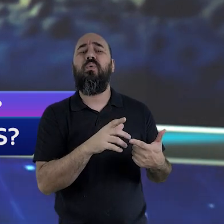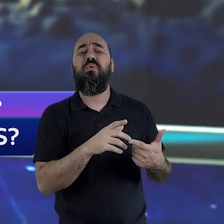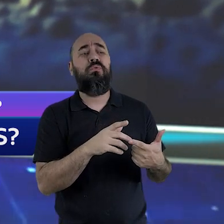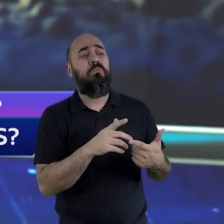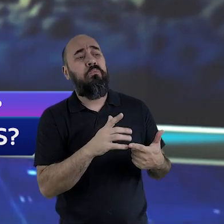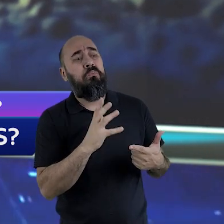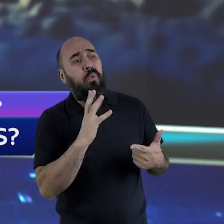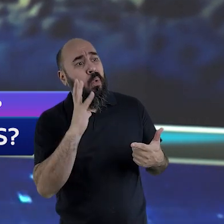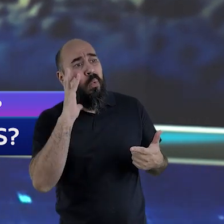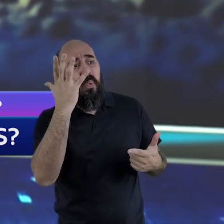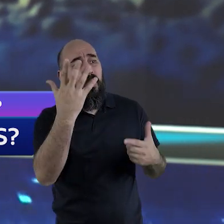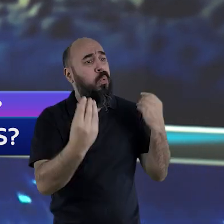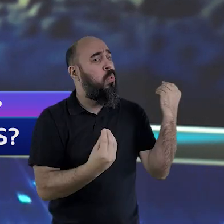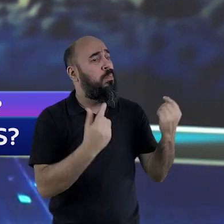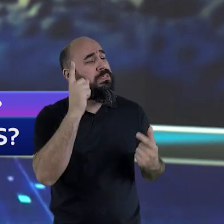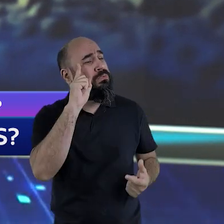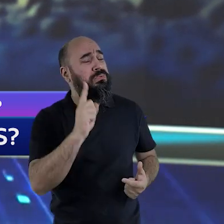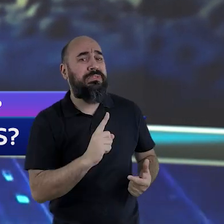ter solução?